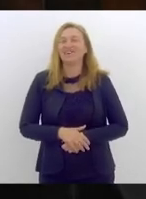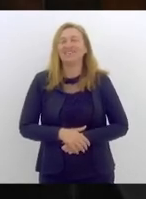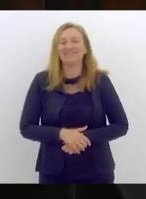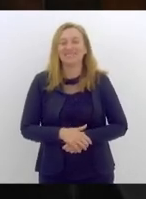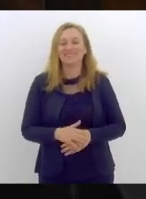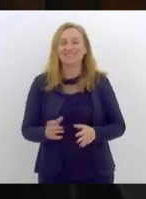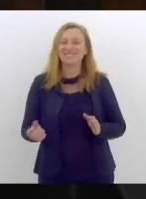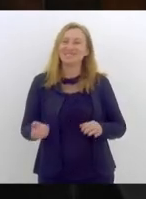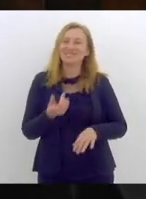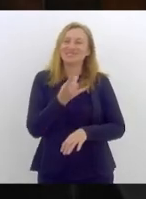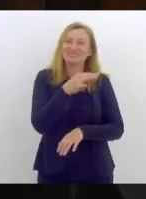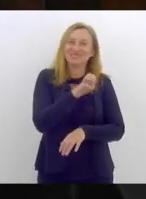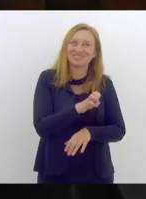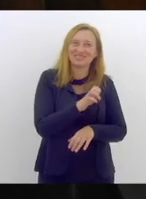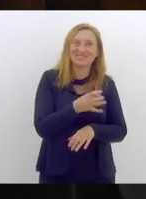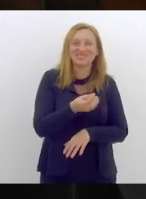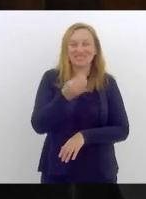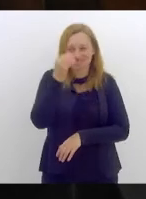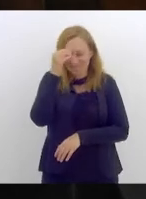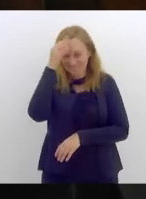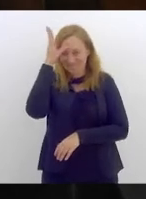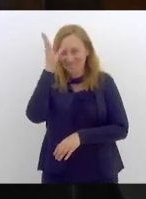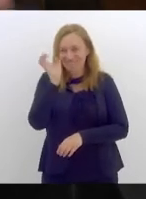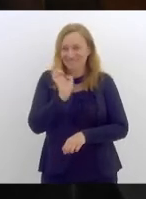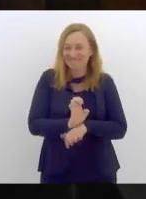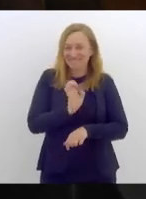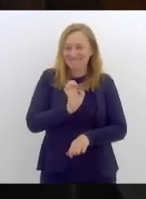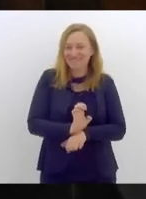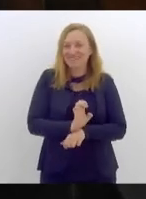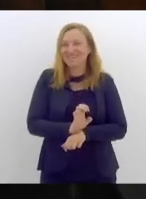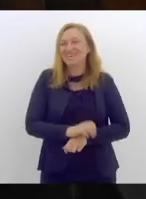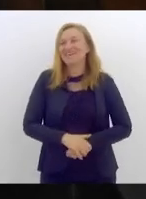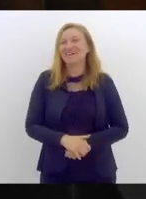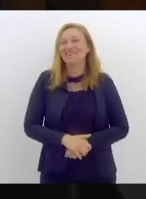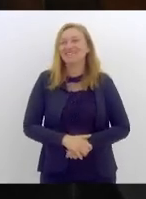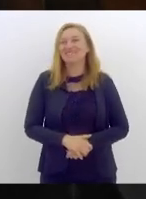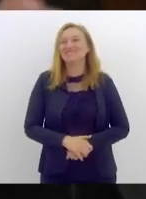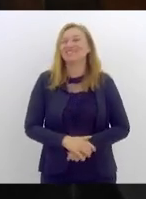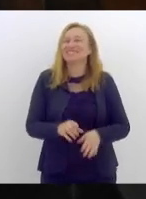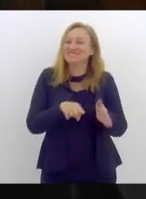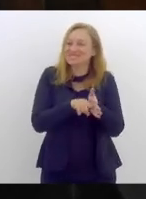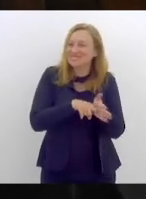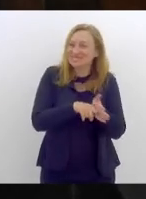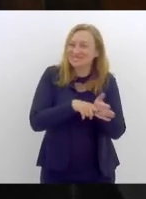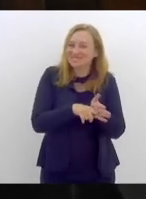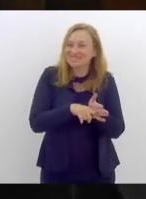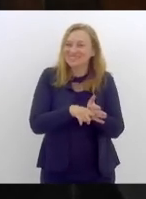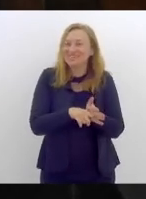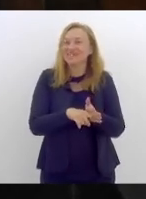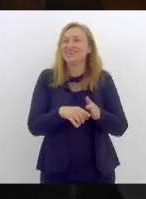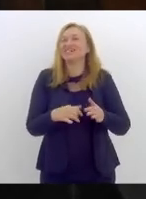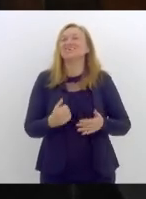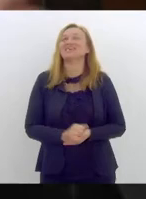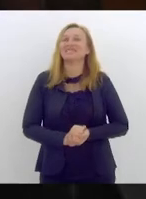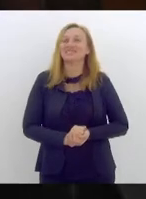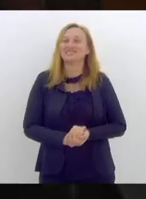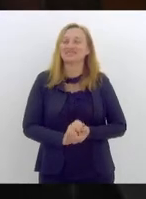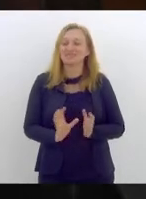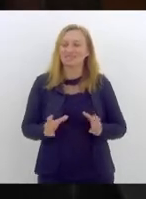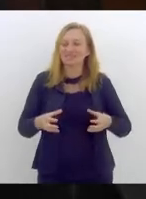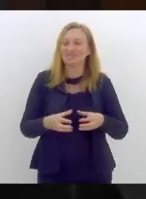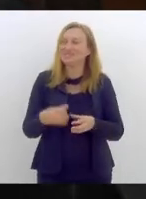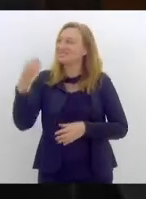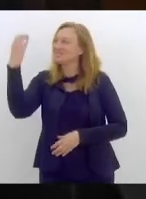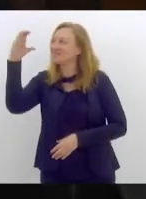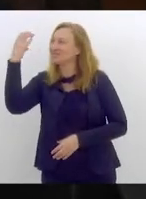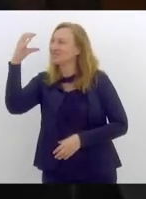que nós temos aqui nesse estado o acervo de instituições de pesquisa o acervo de instituições universitárias uma comunidade científica